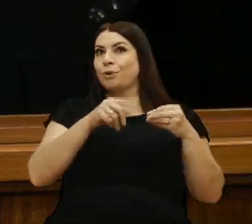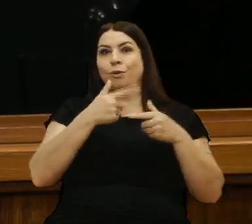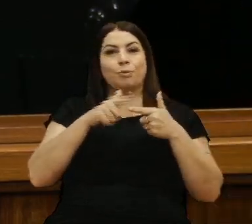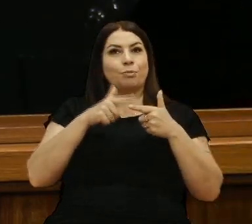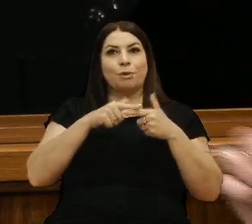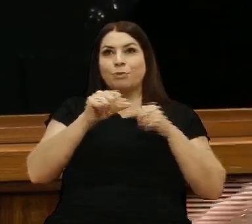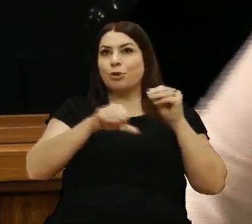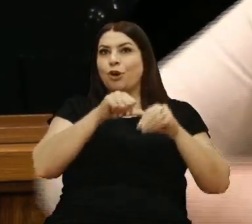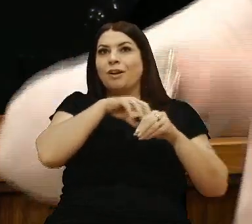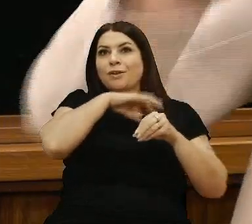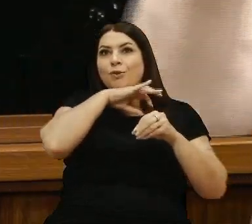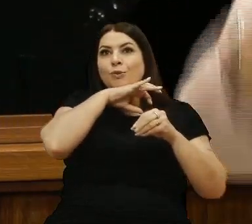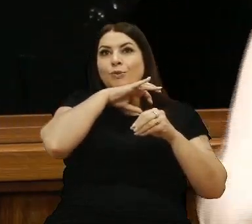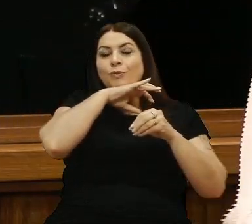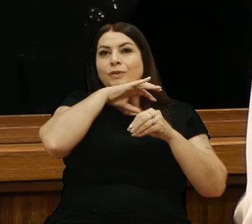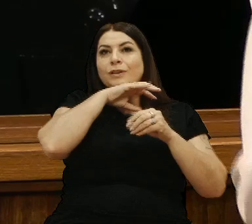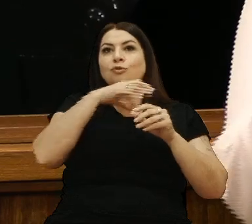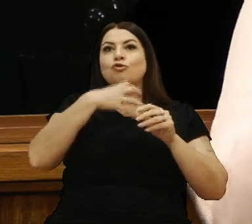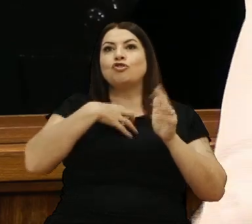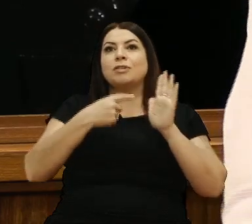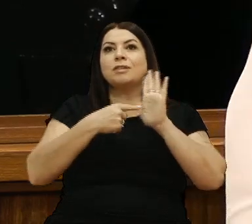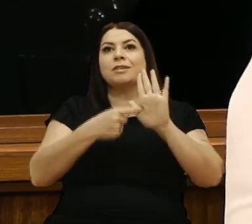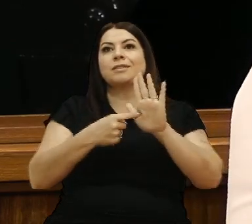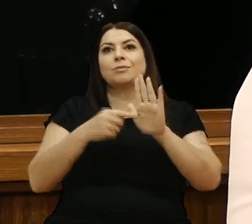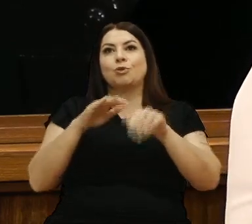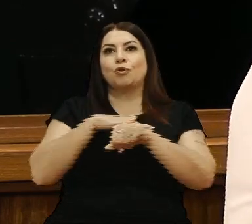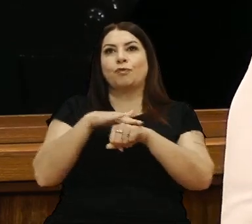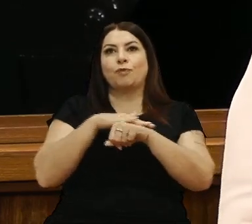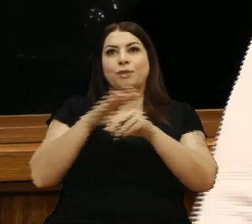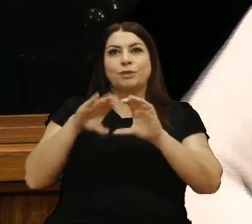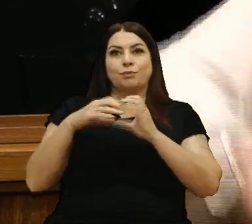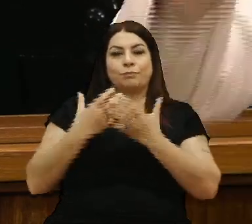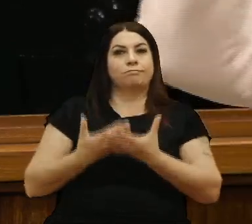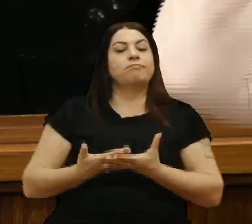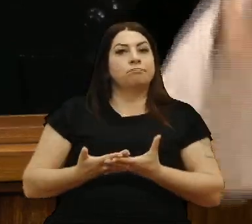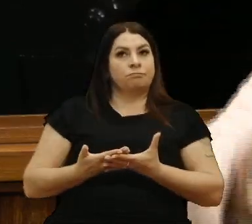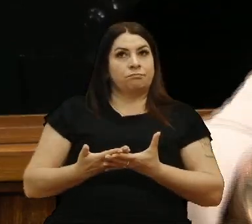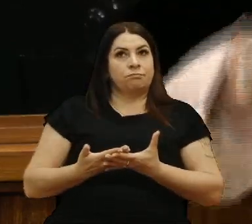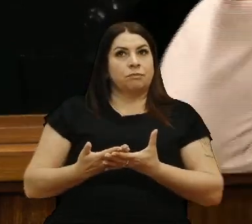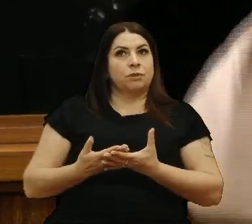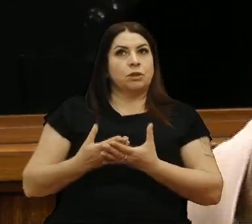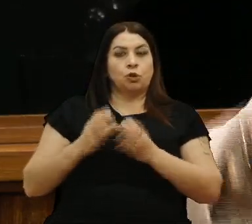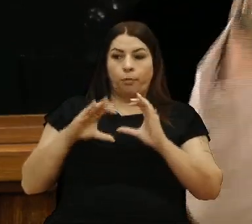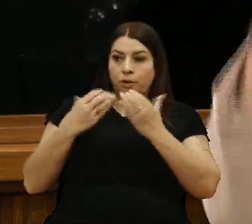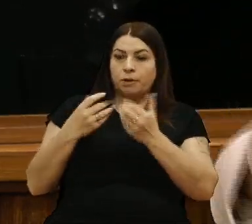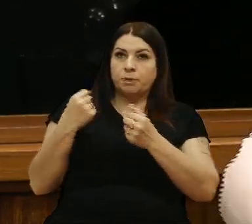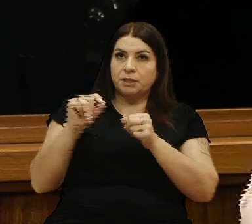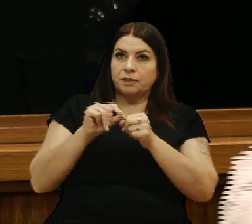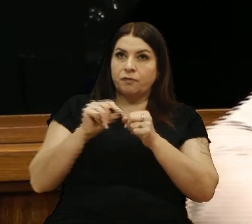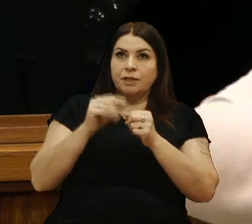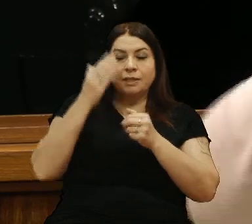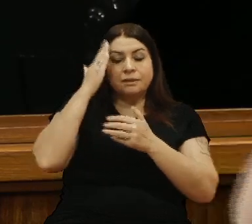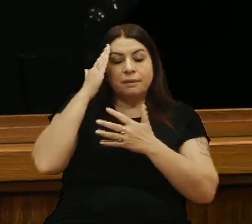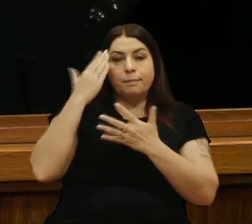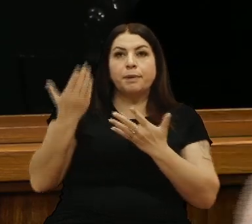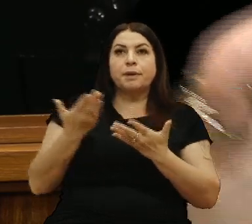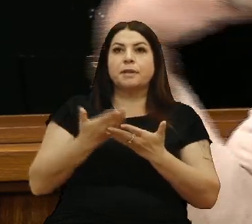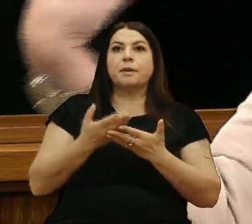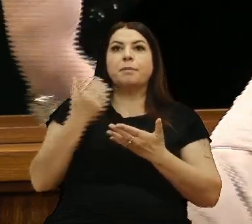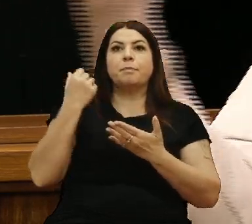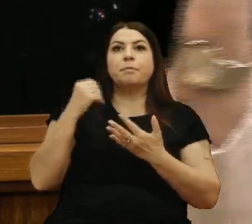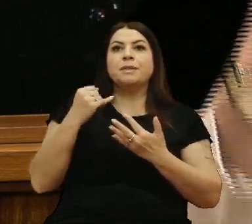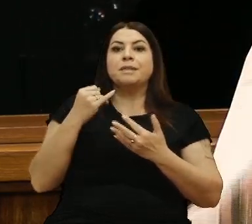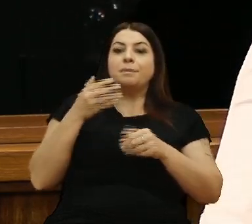das trocas do terreno, é a forma como conversa com a comunidade. Se a comunidade precisa ficar sabendo,